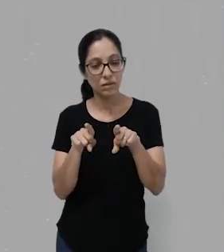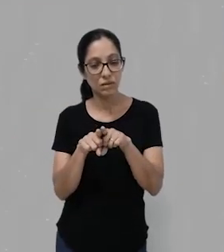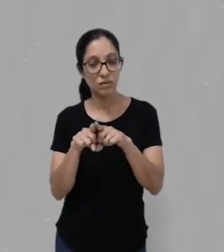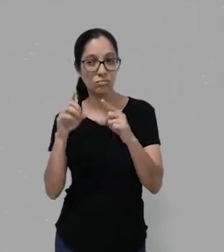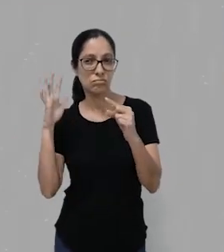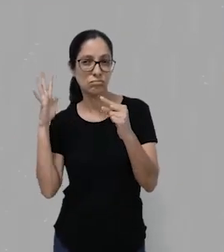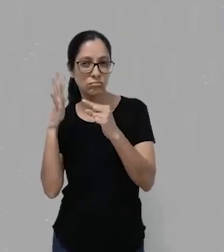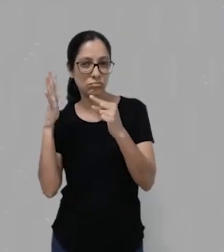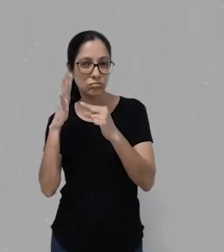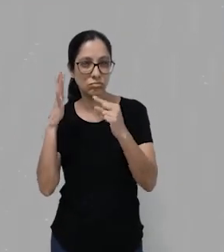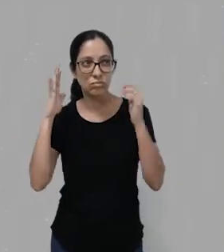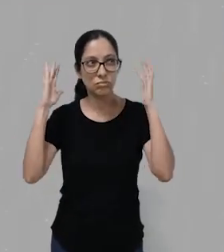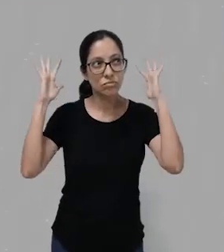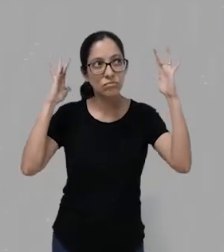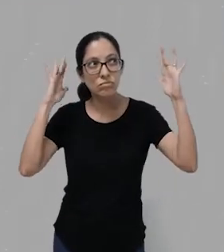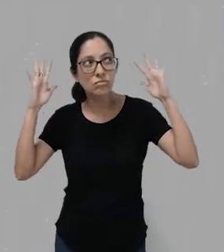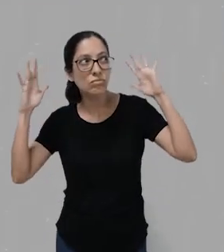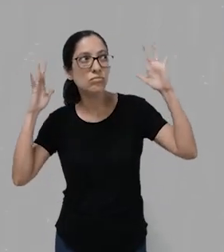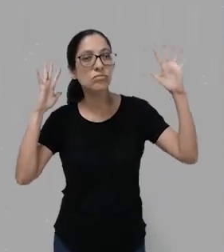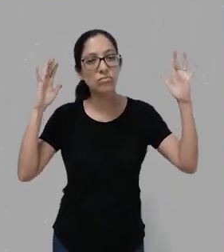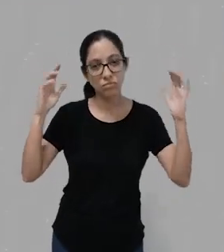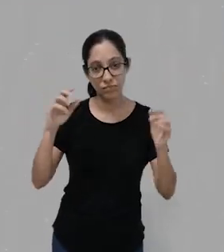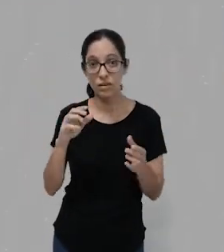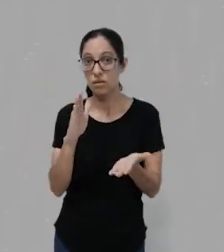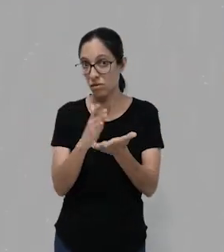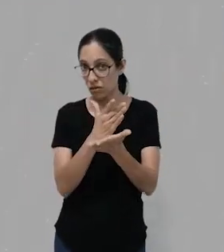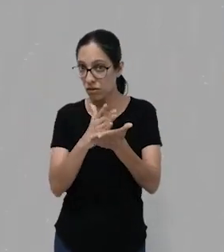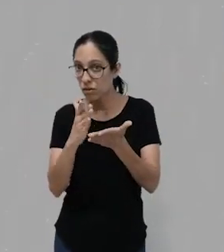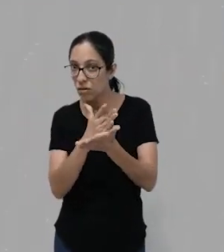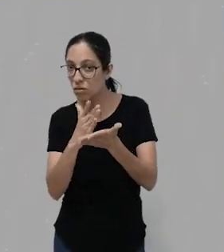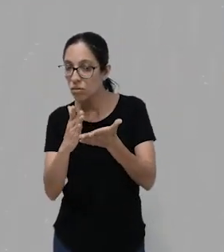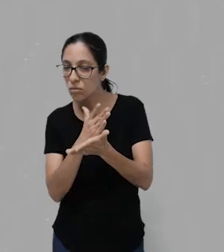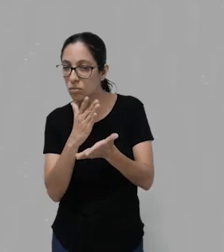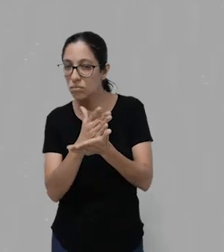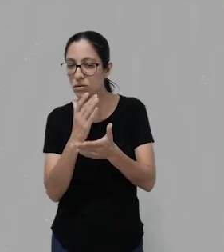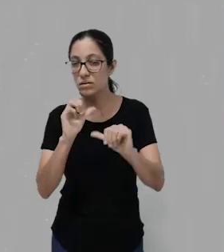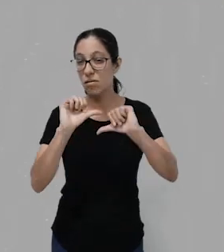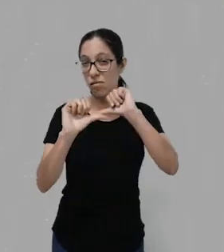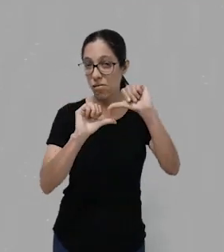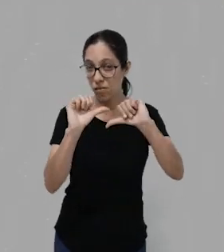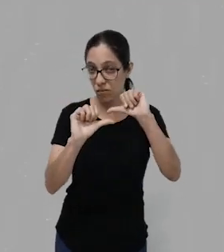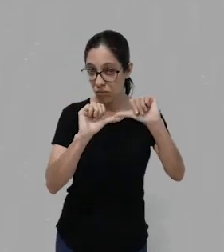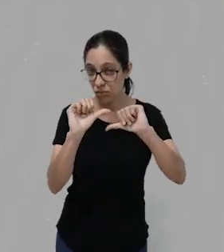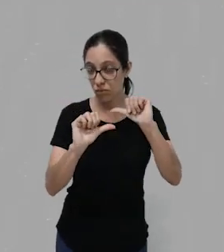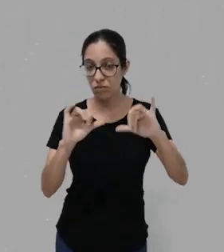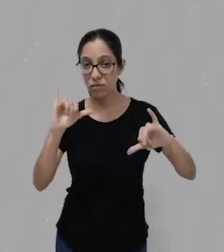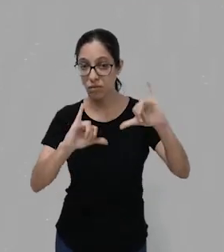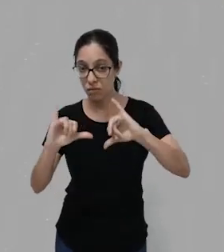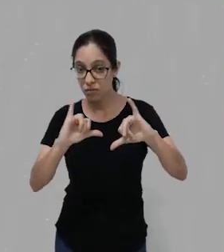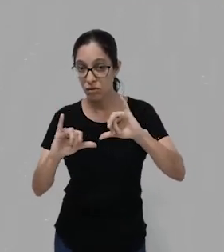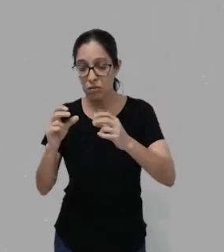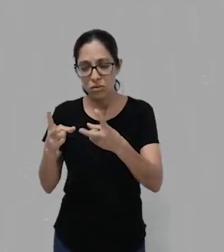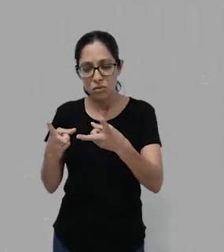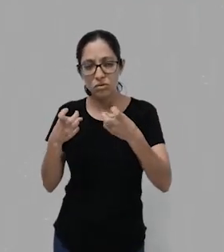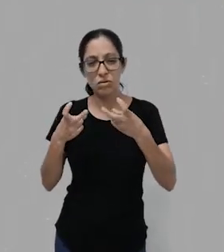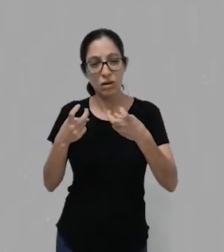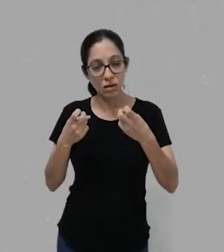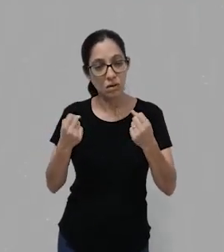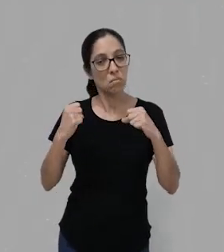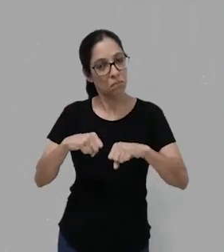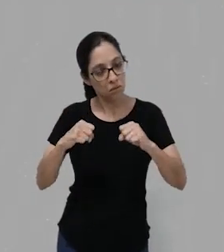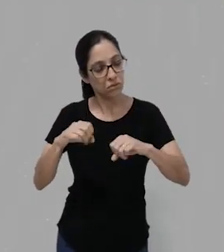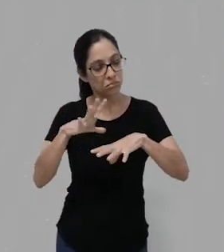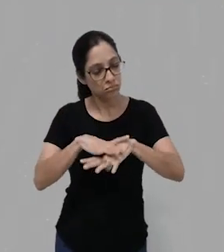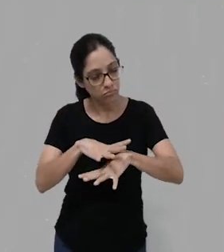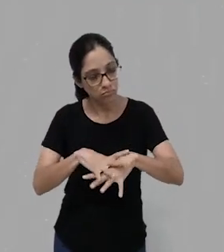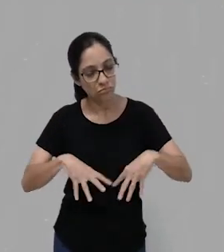que dá a onda, a viagem. Então, alguns princípios ativos dessa droga, quando extraídos, eles podem combater algumas doenças.